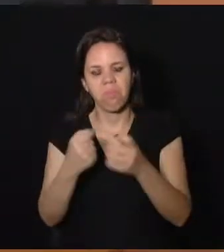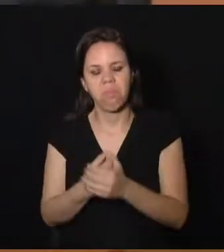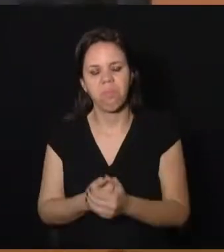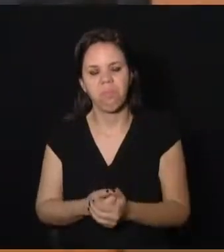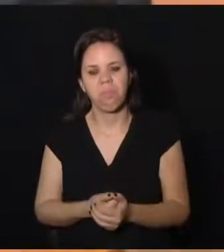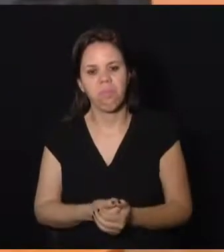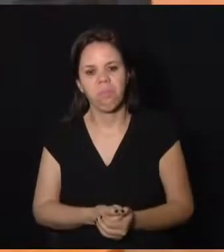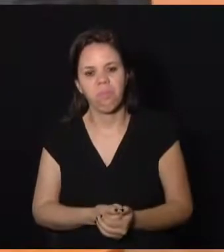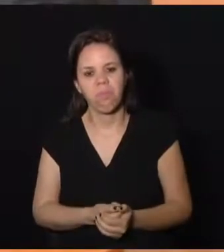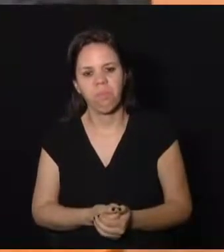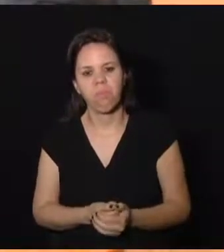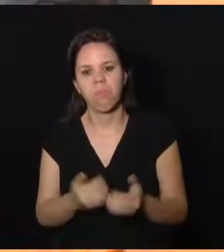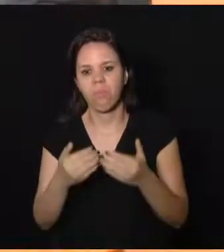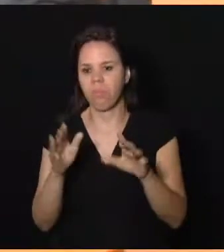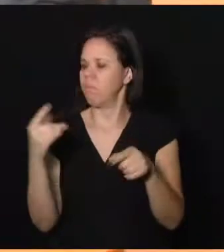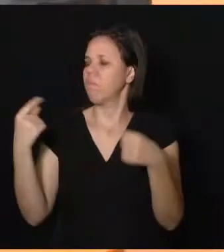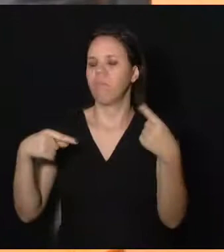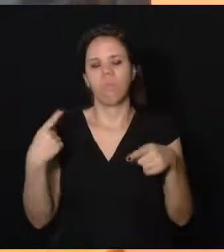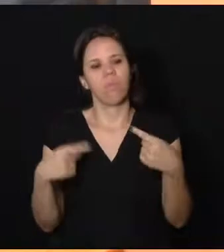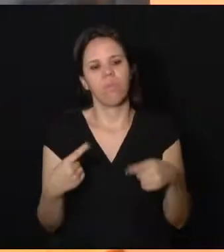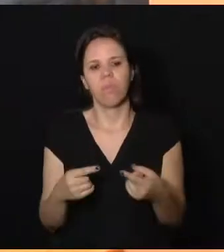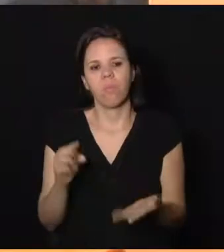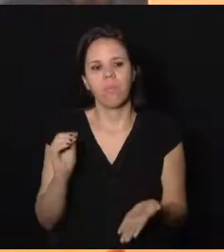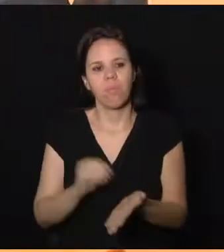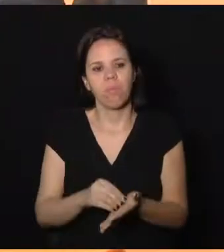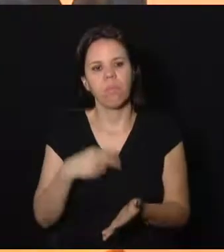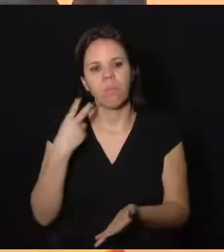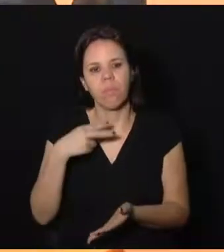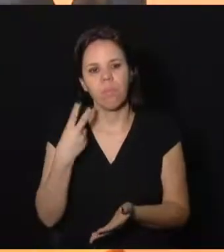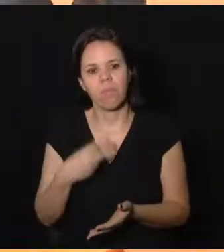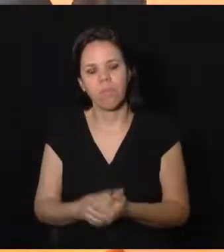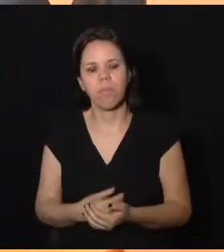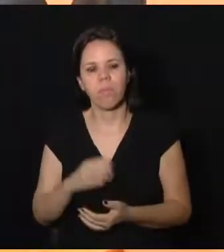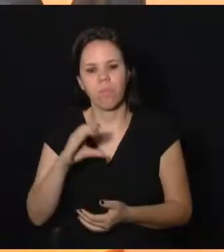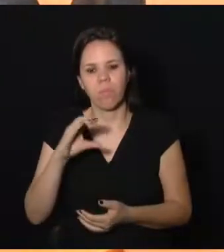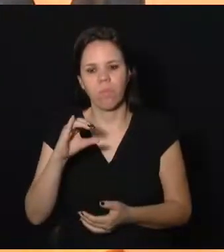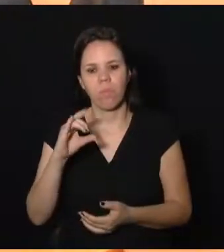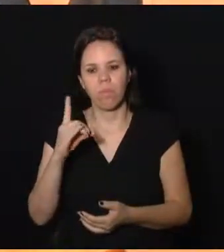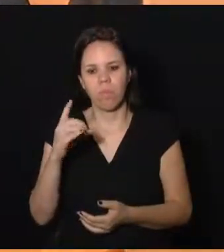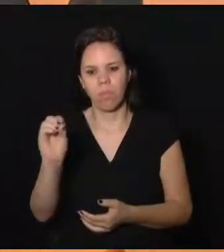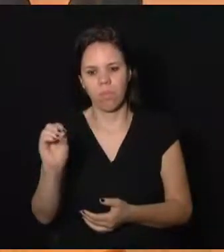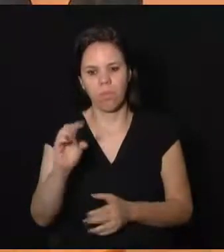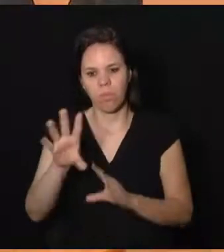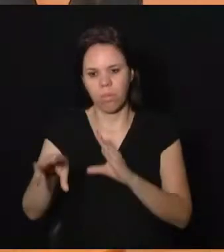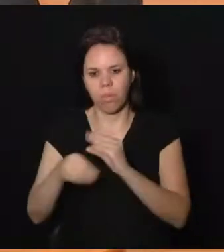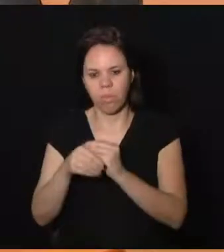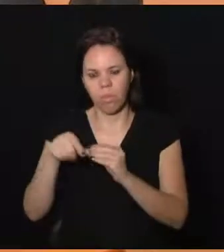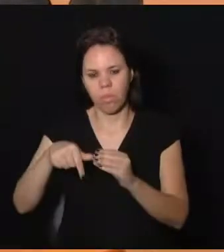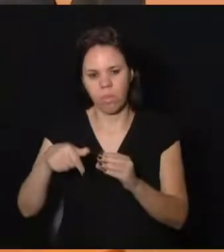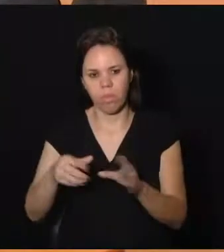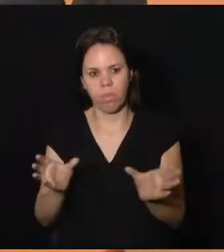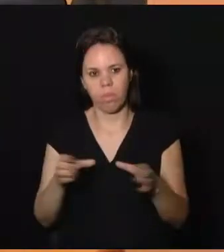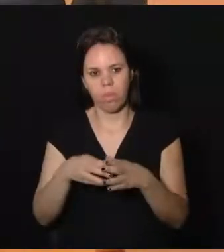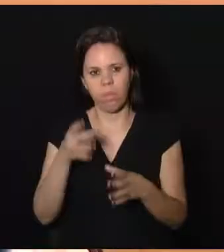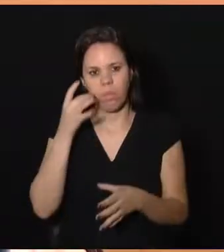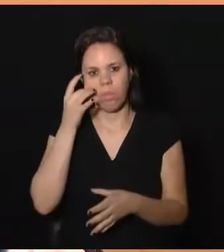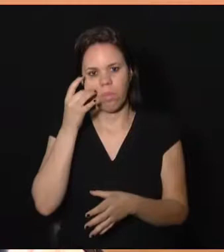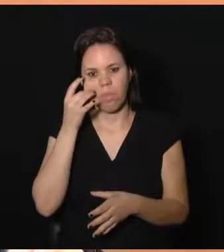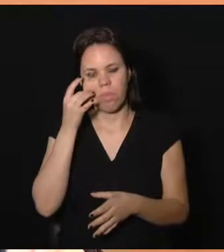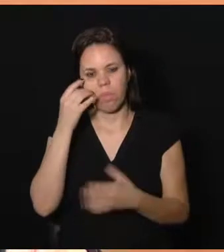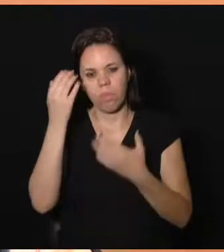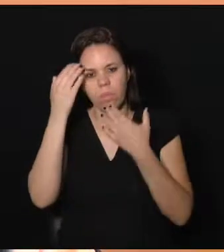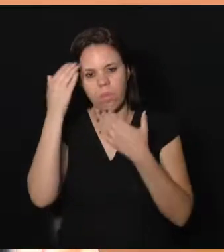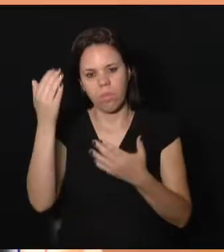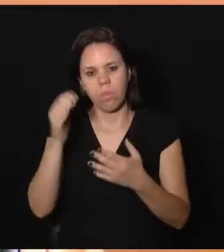abrir a debate. Antes, gostaria de registrar a presença do vereador Sidão Santos, integrante desta comissão. Obrigado pela presença, vereador.